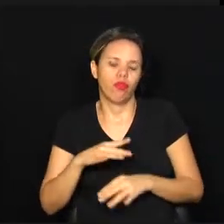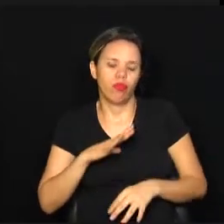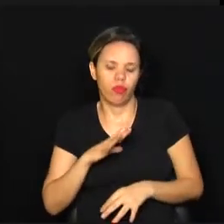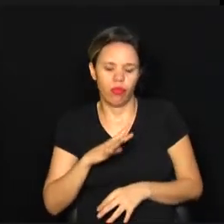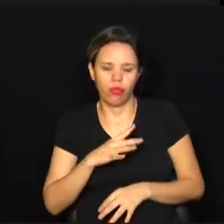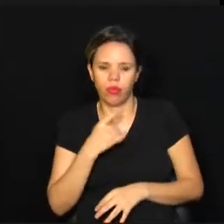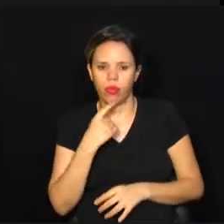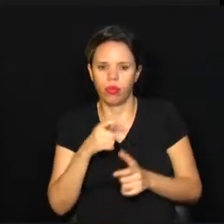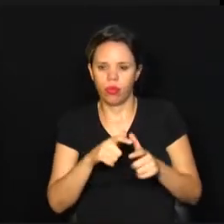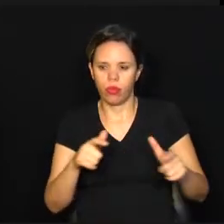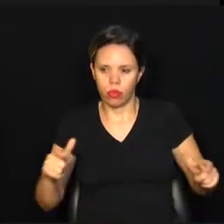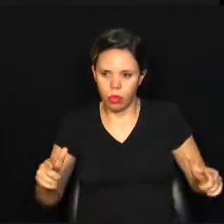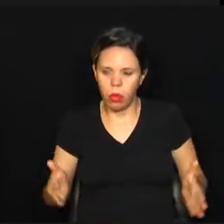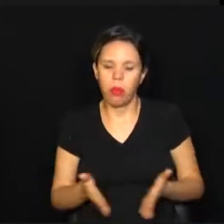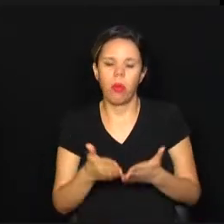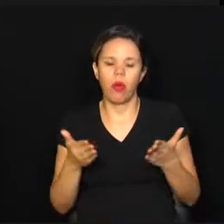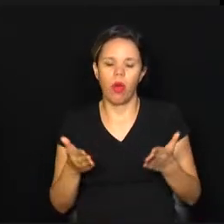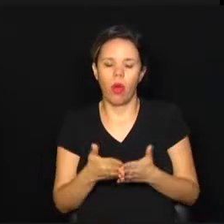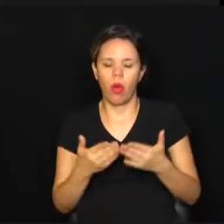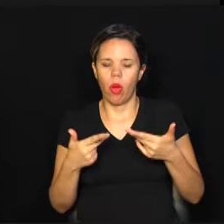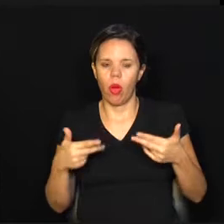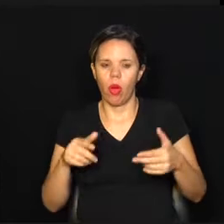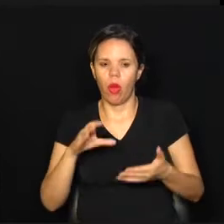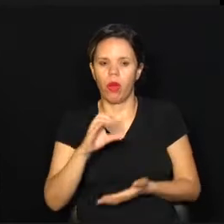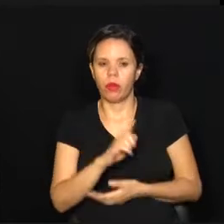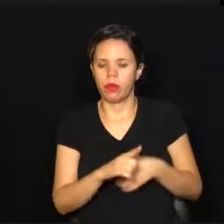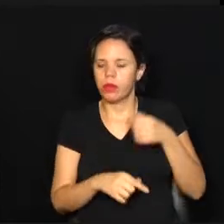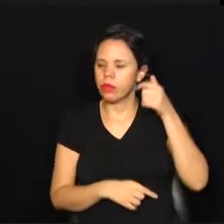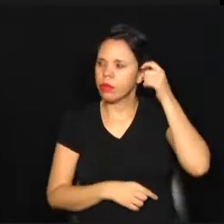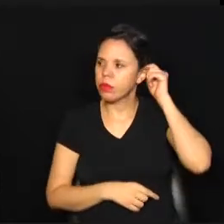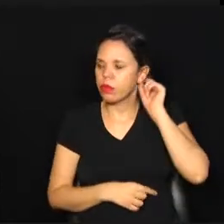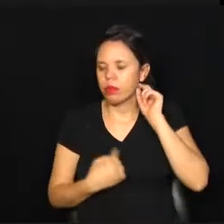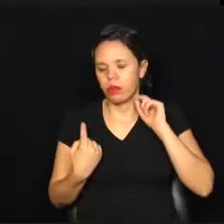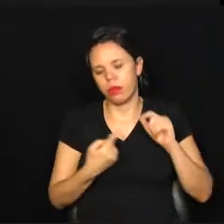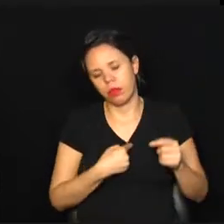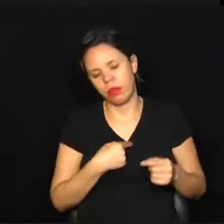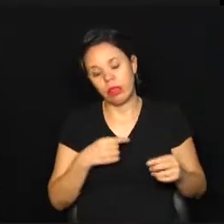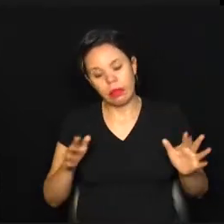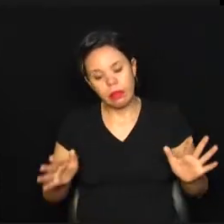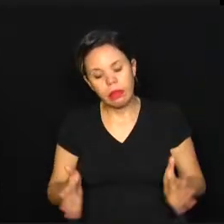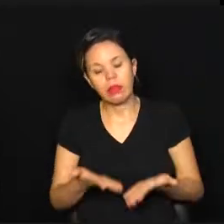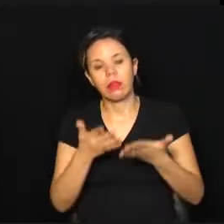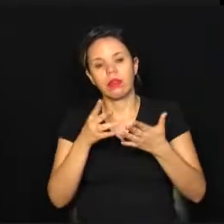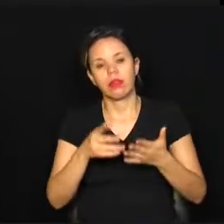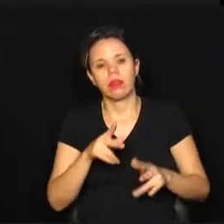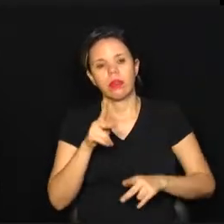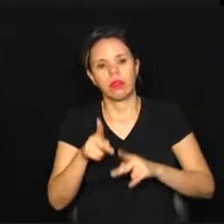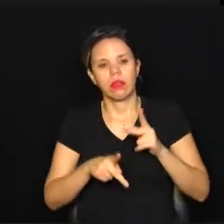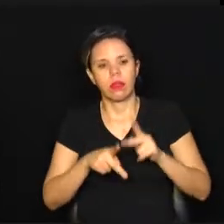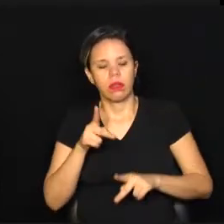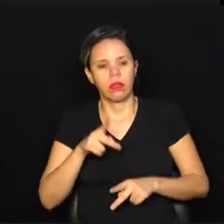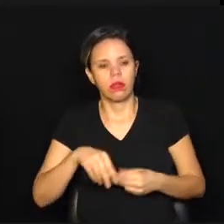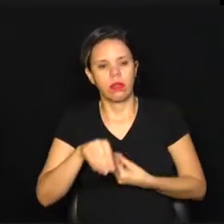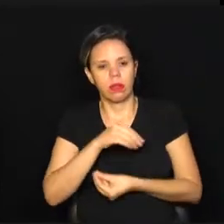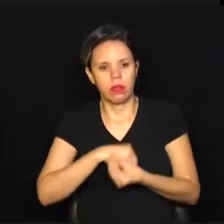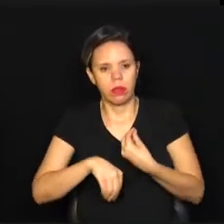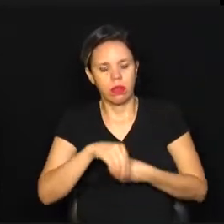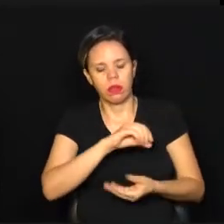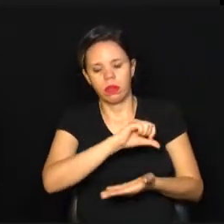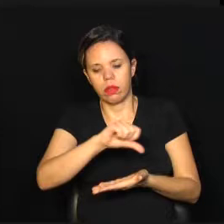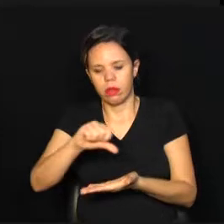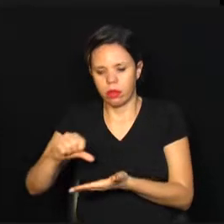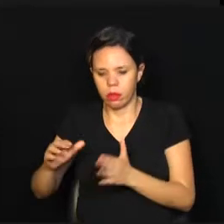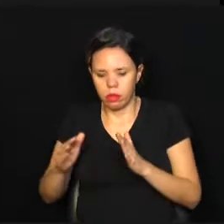grande vulnerabilidade social, a gente incentivou os usos mistos dentro daquela região, que é a